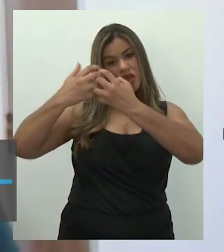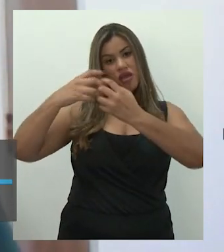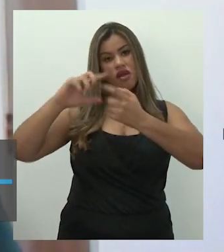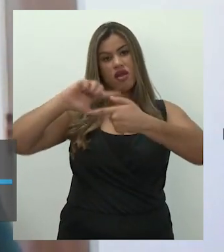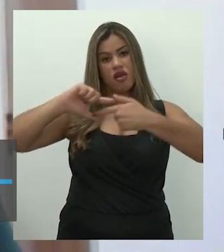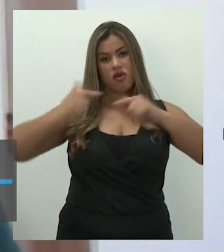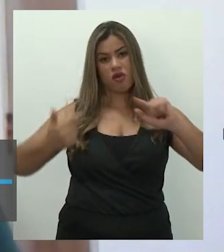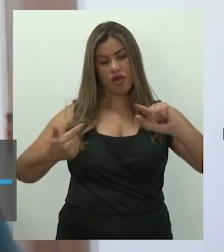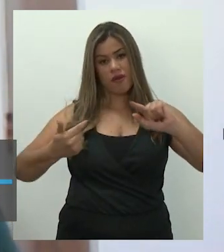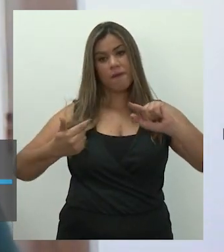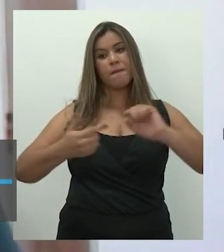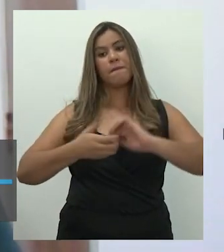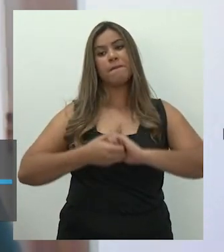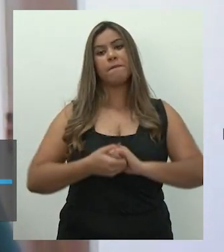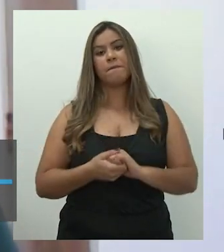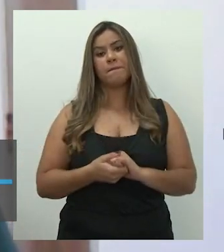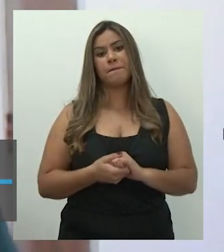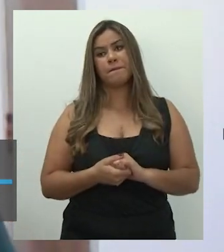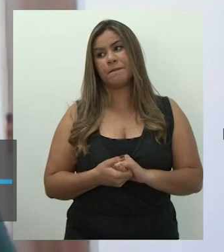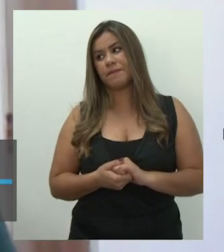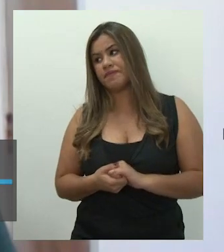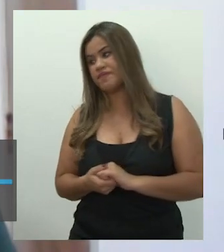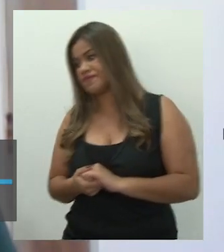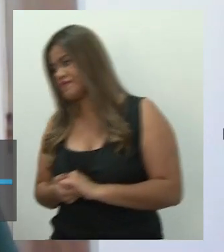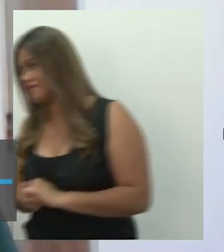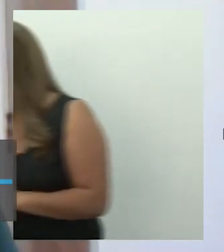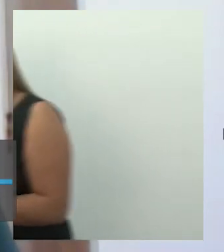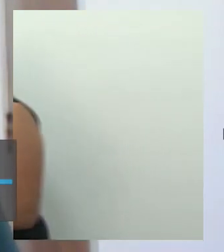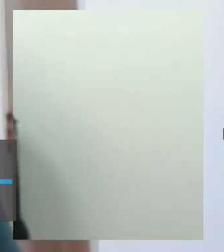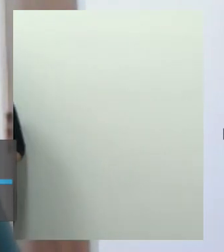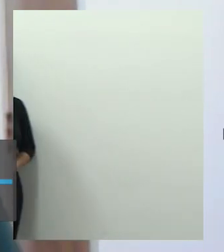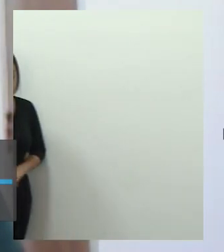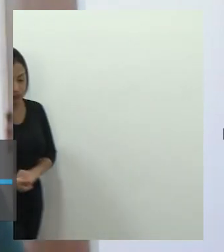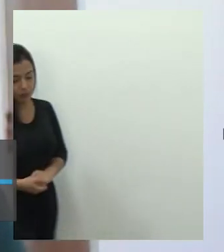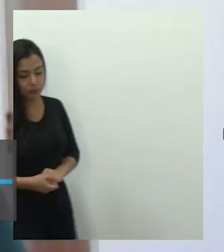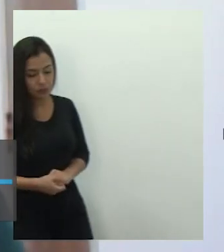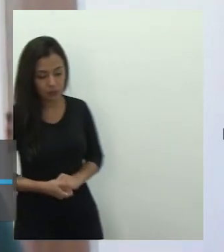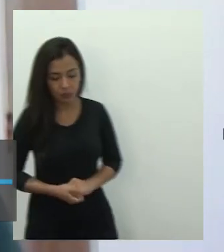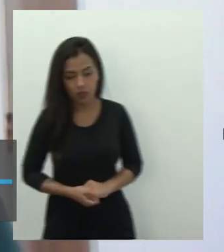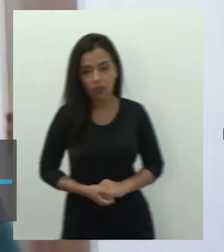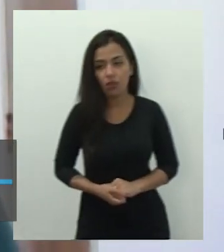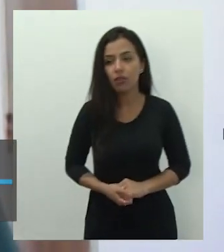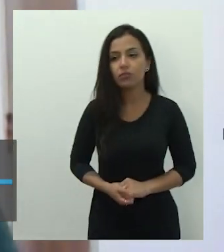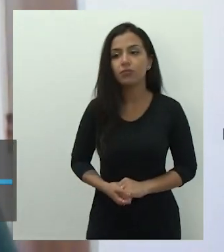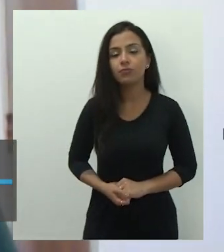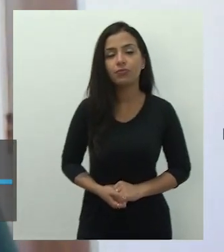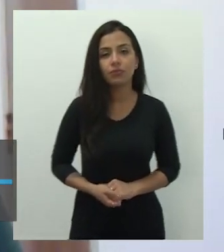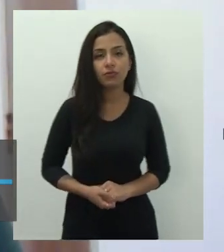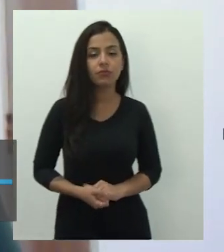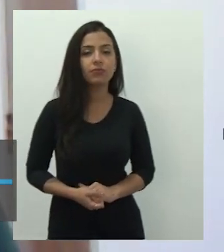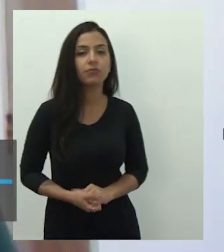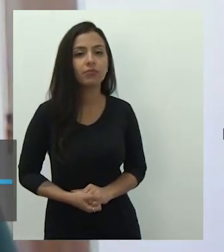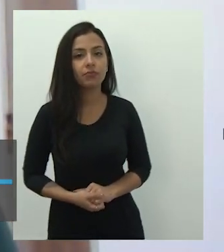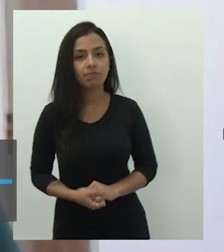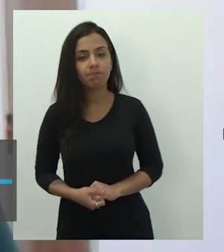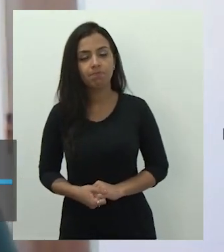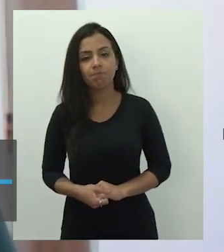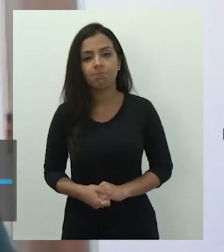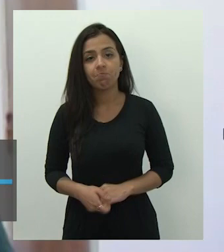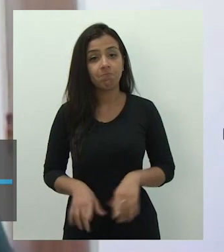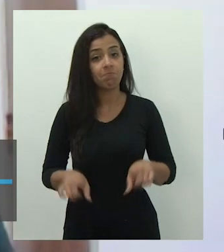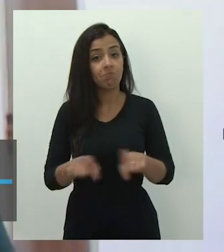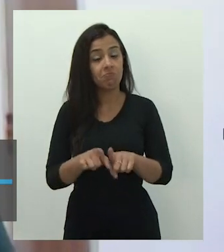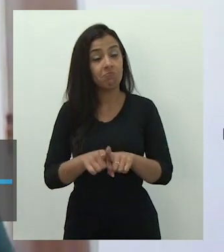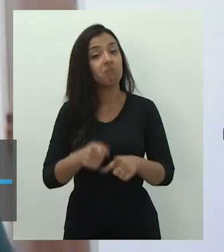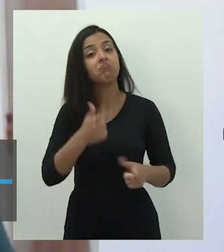tão explícito, e na resolução dessa atividade, né? E se sentissem instigados a